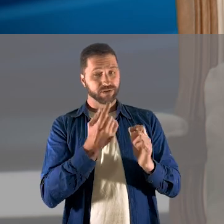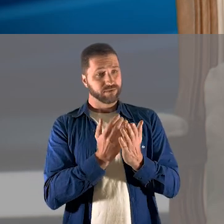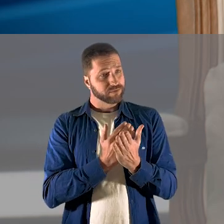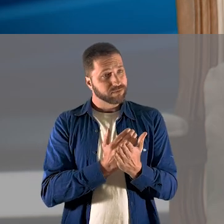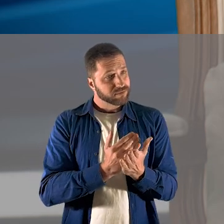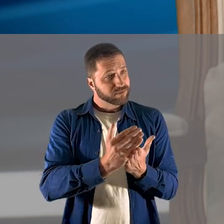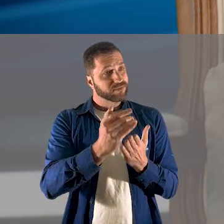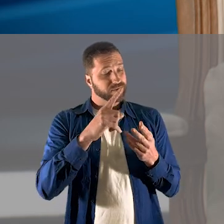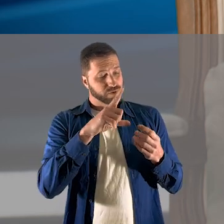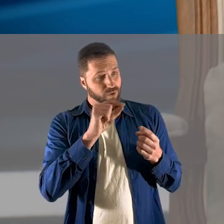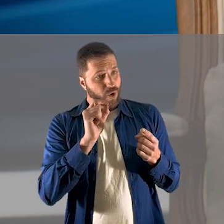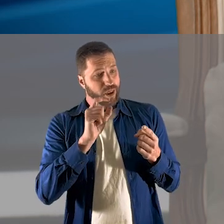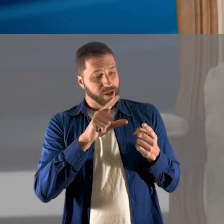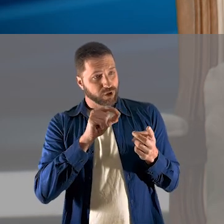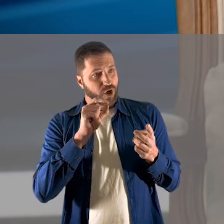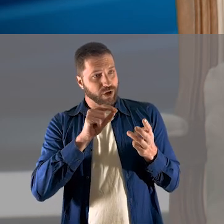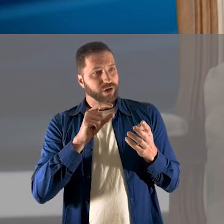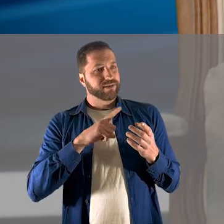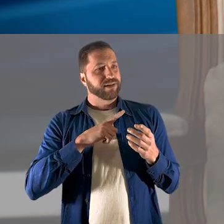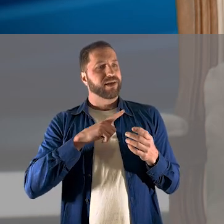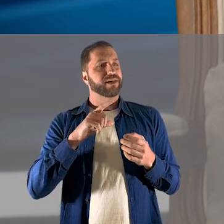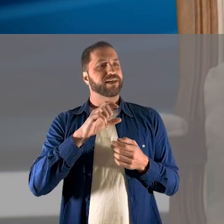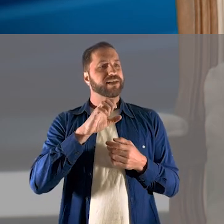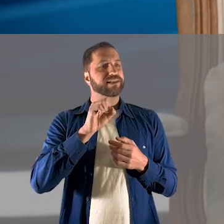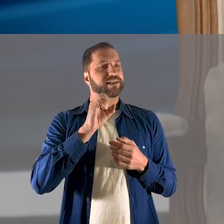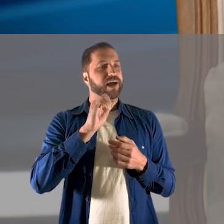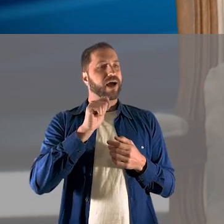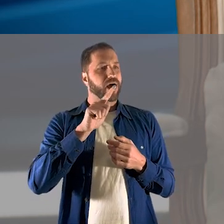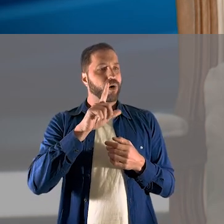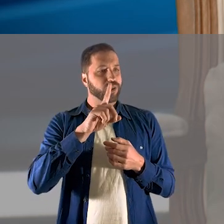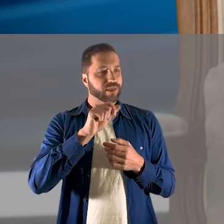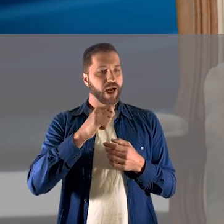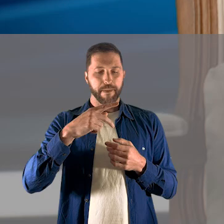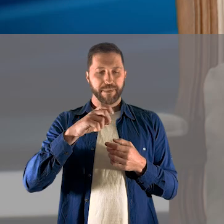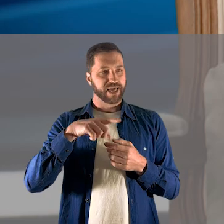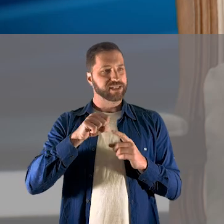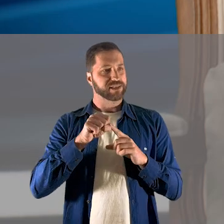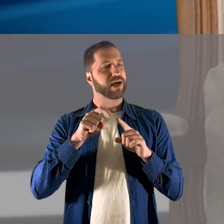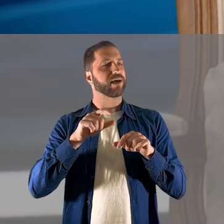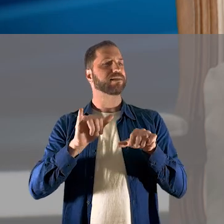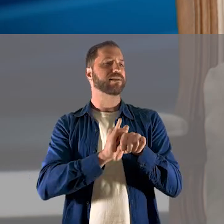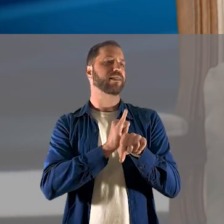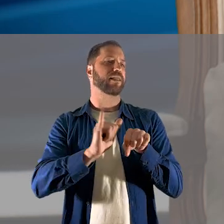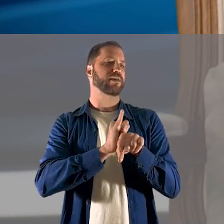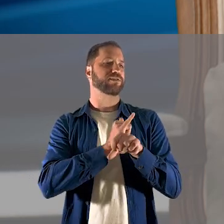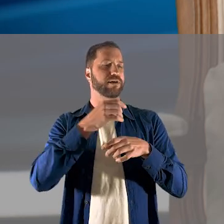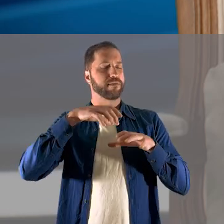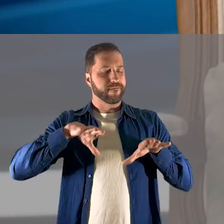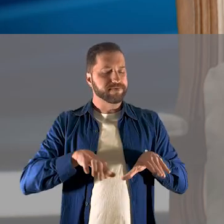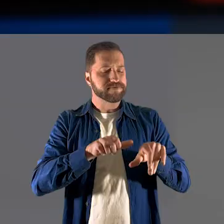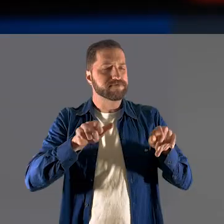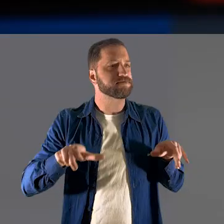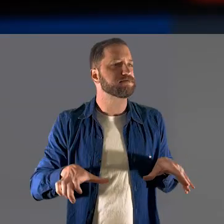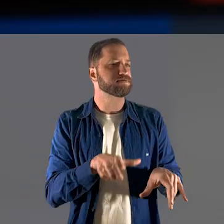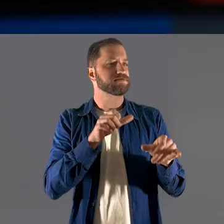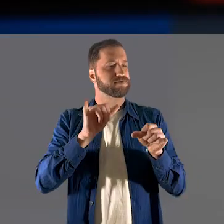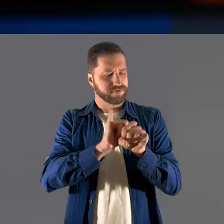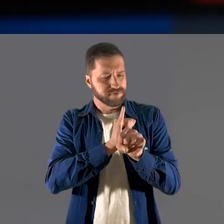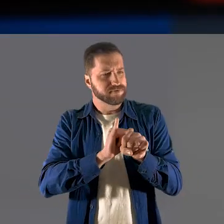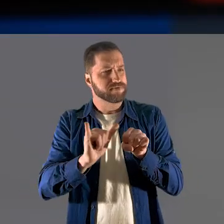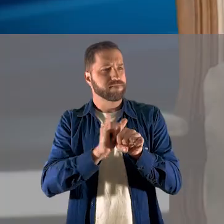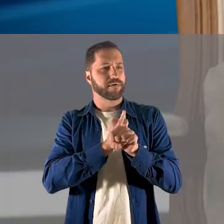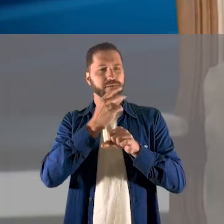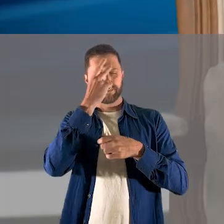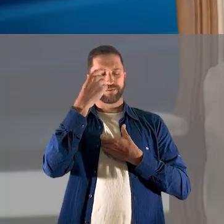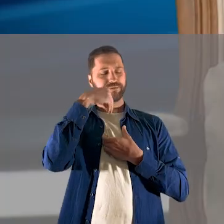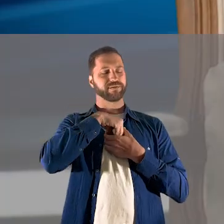passa por esse ritual Inicial que ele também tem a o escalda pés que é uma técnica